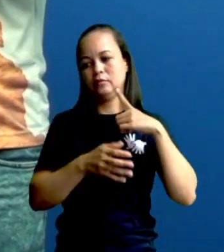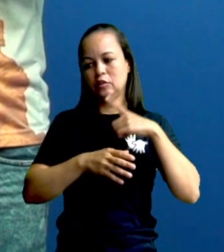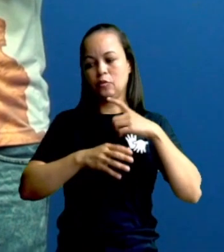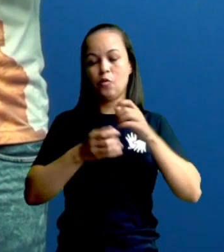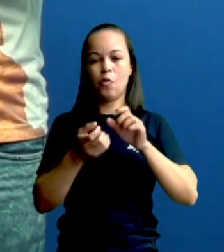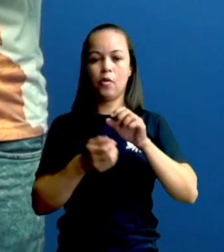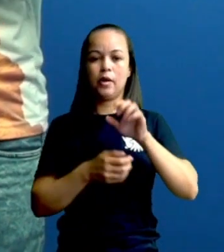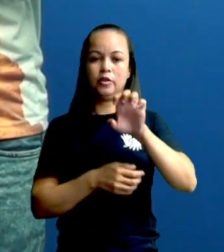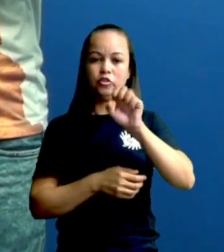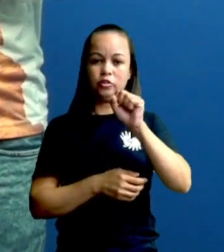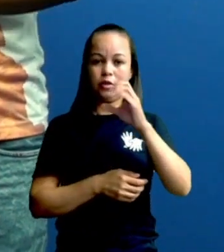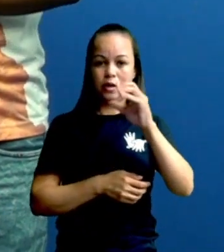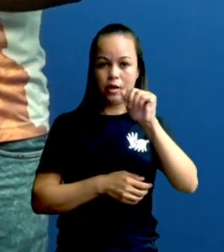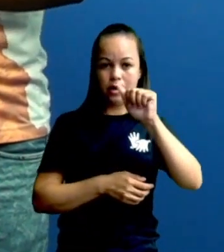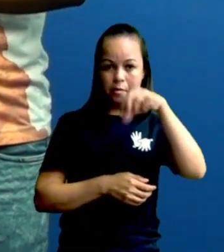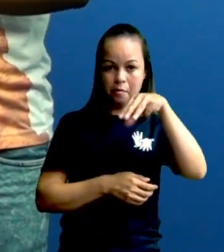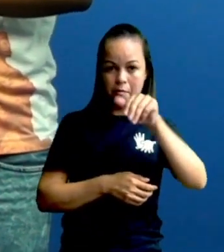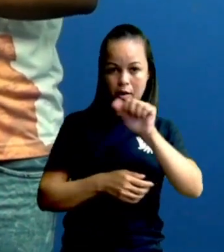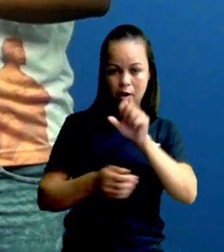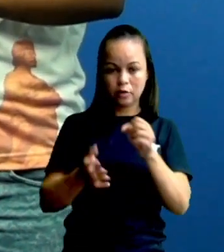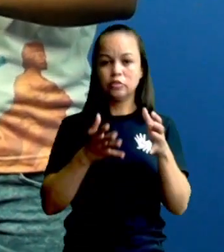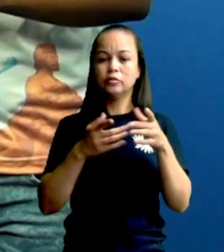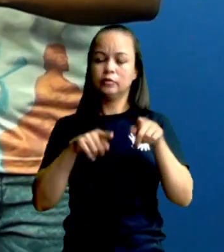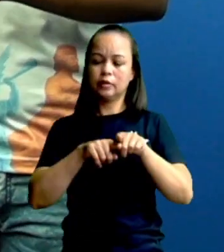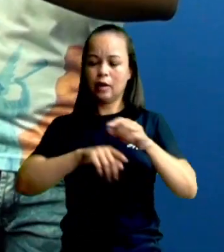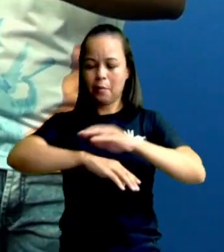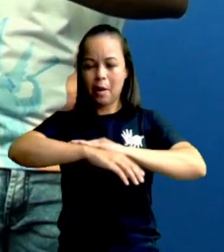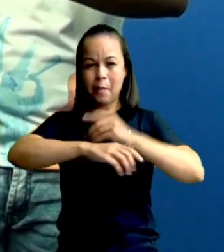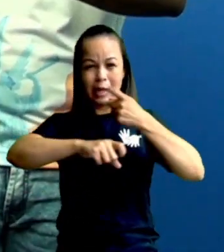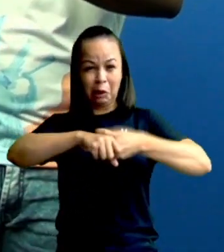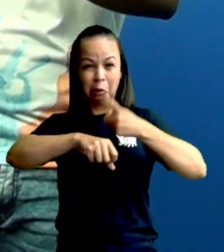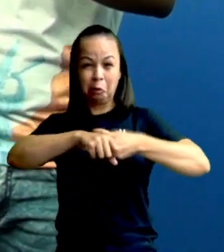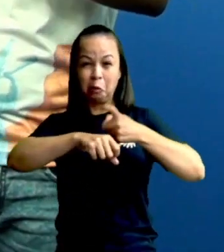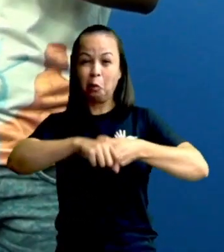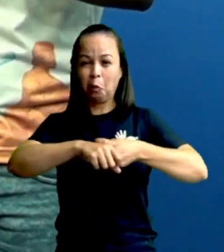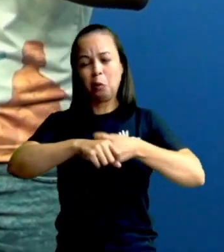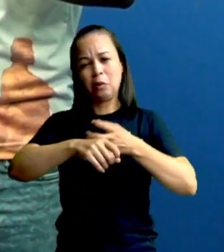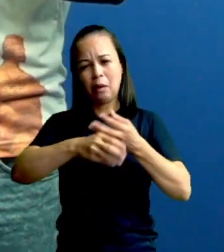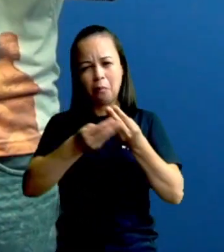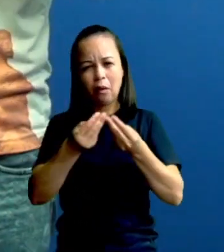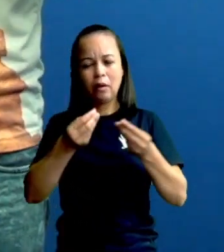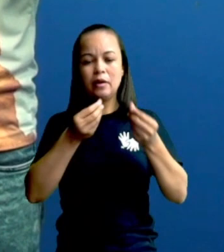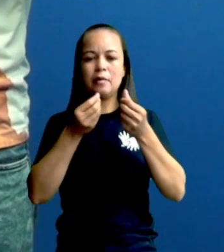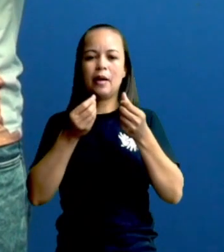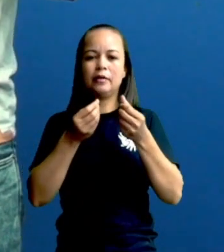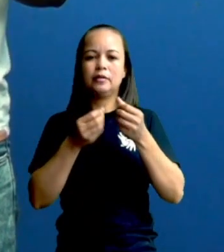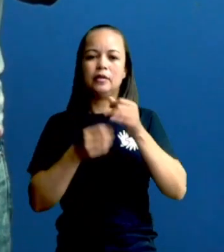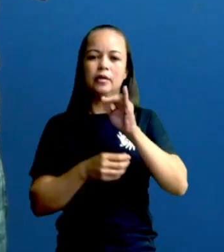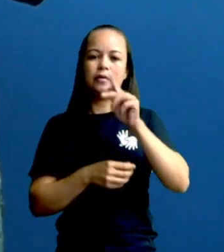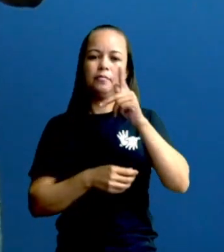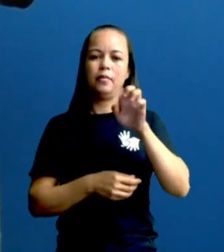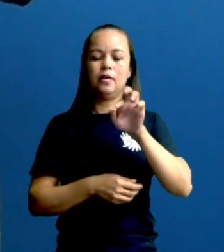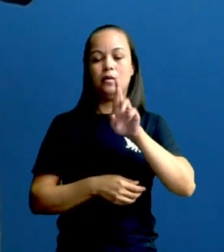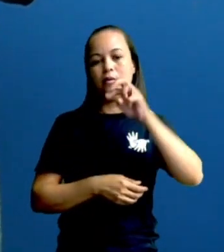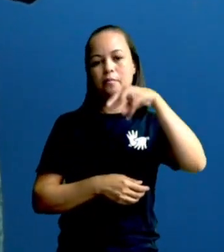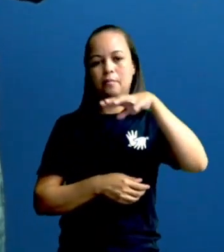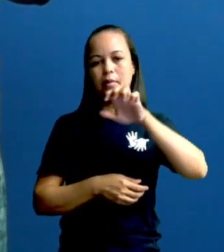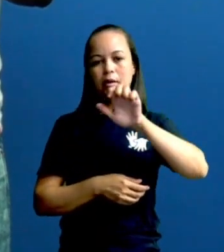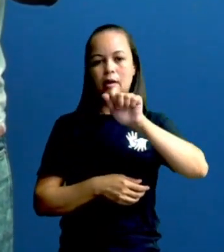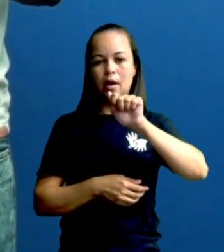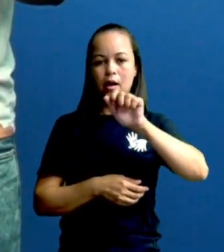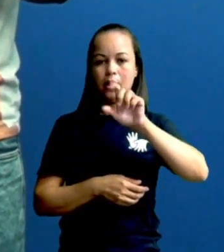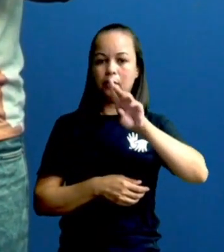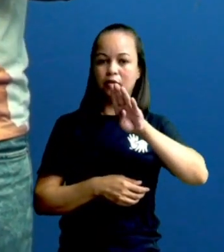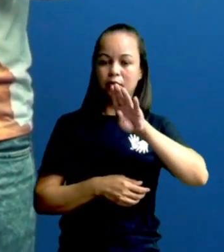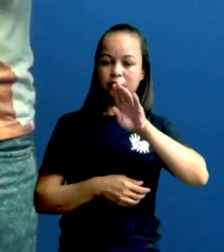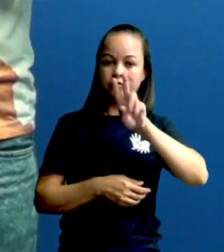placas, córneas bem duras. Uma pele bem mais impermeável do que a pele dos anfíbios